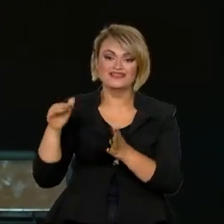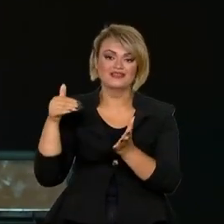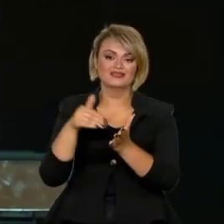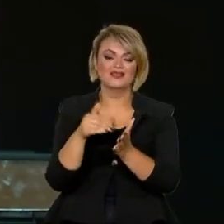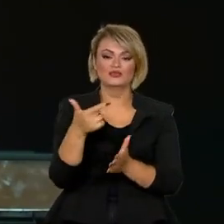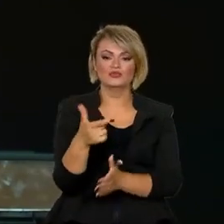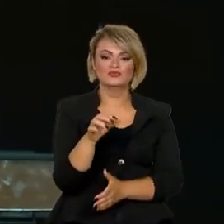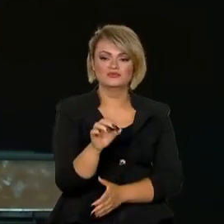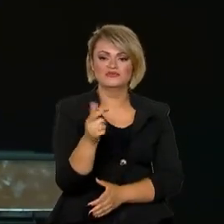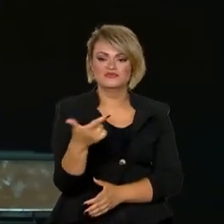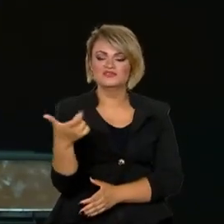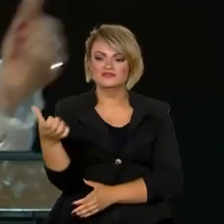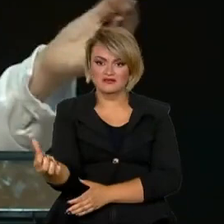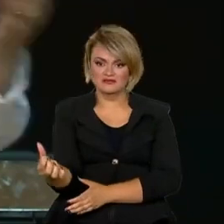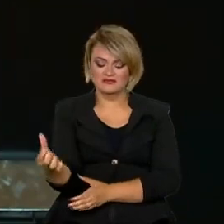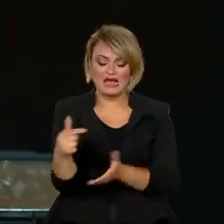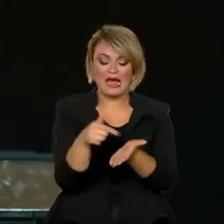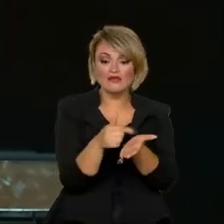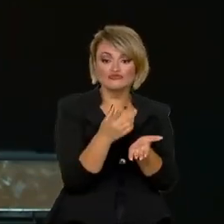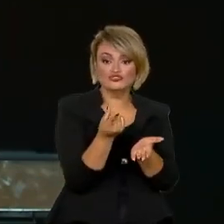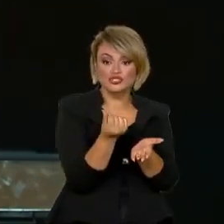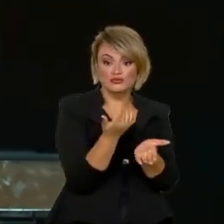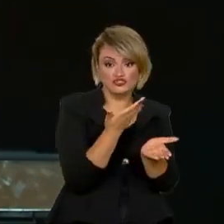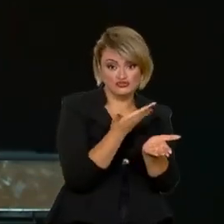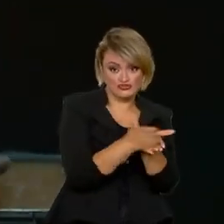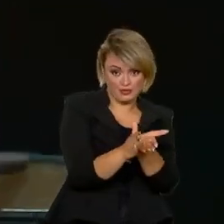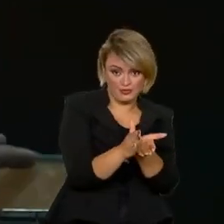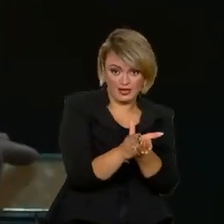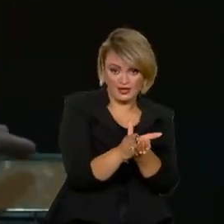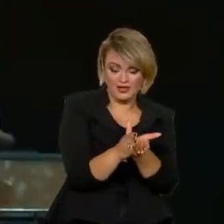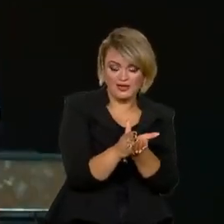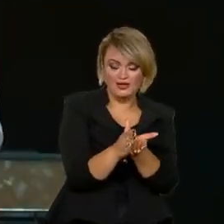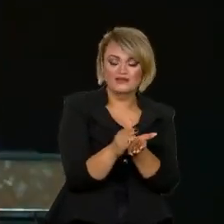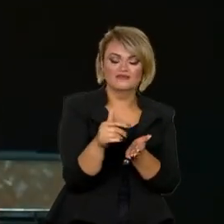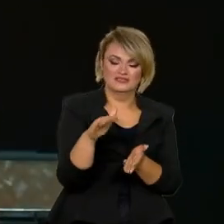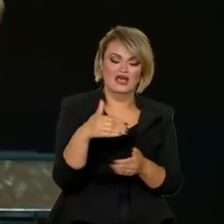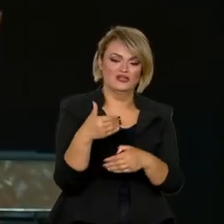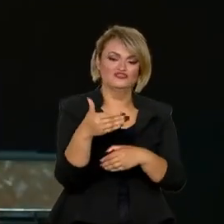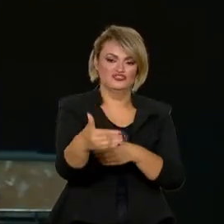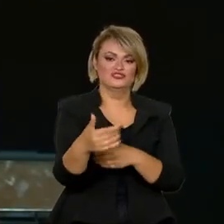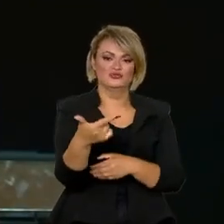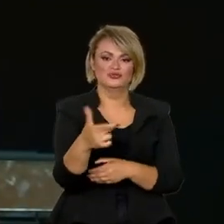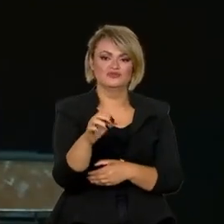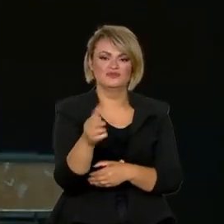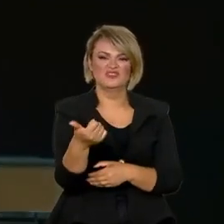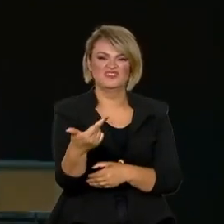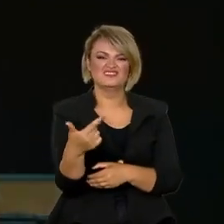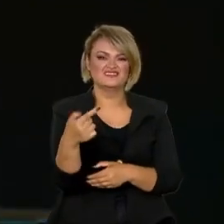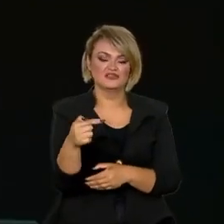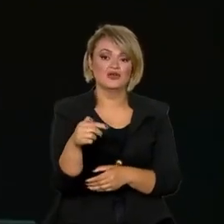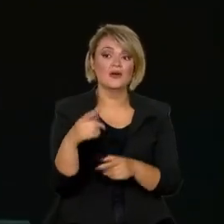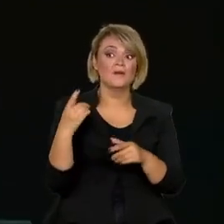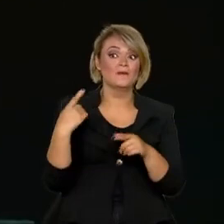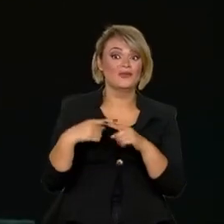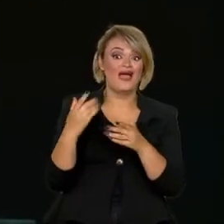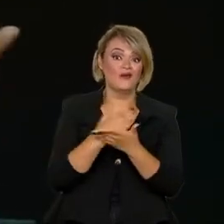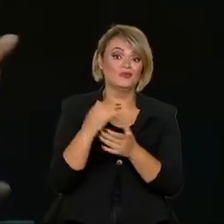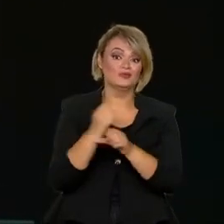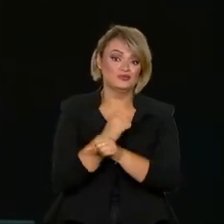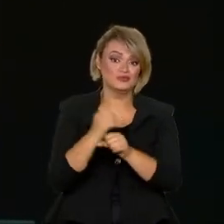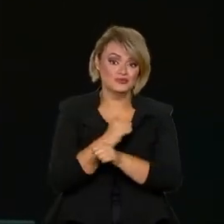2026, com 300 bilhões ficando para depois de 2026, porque tem obras que ultrapassam o